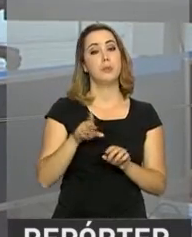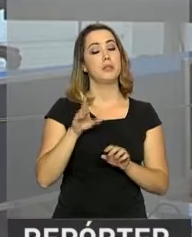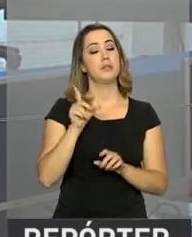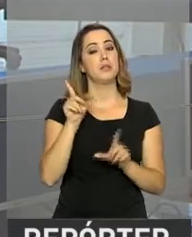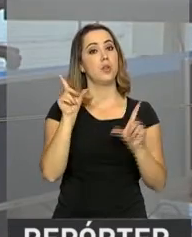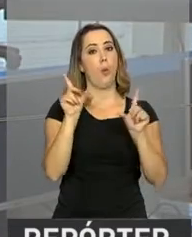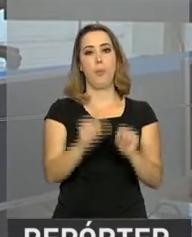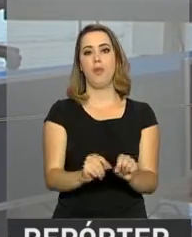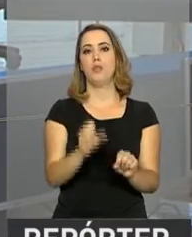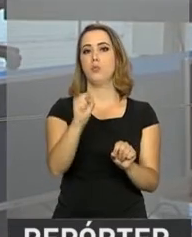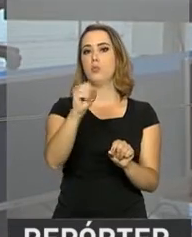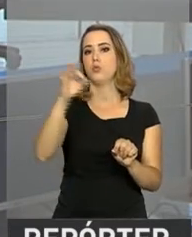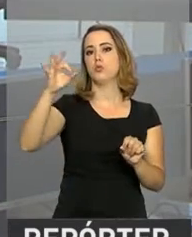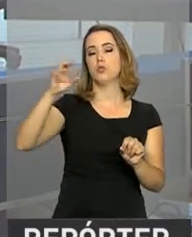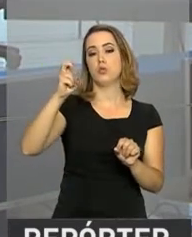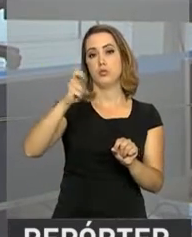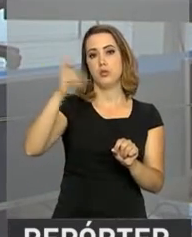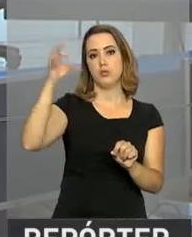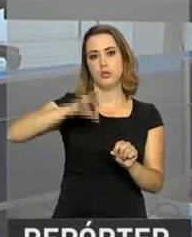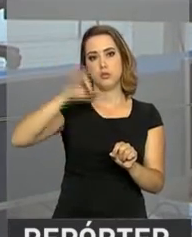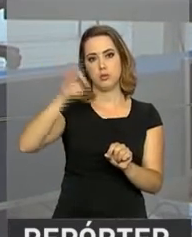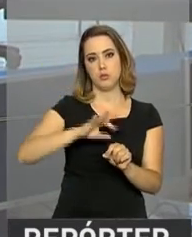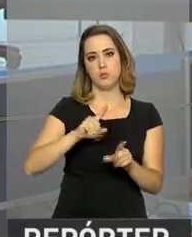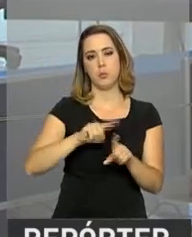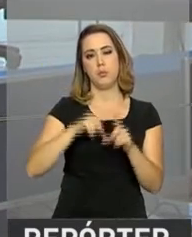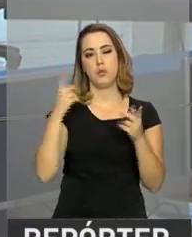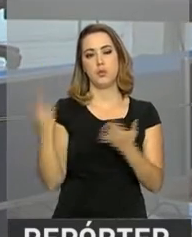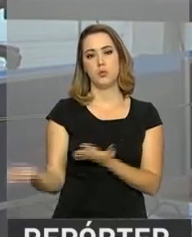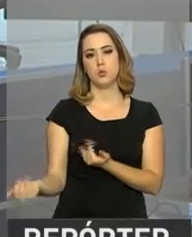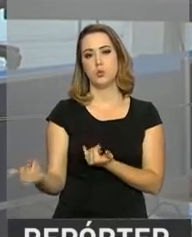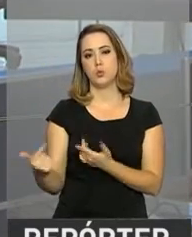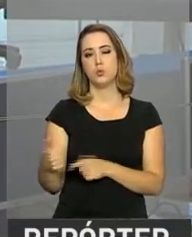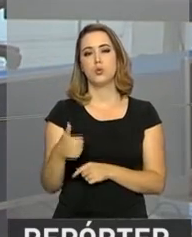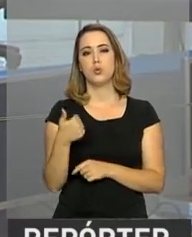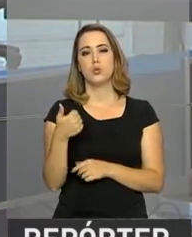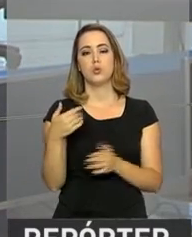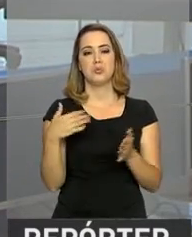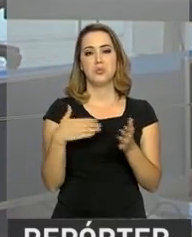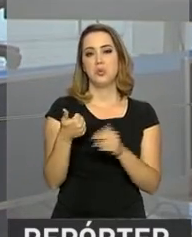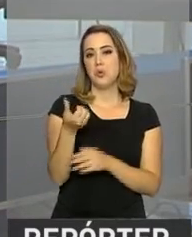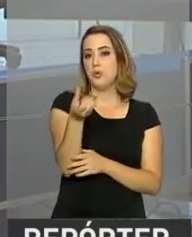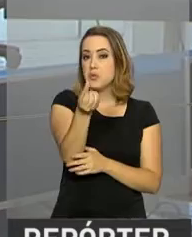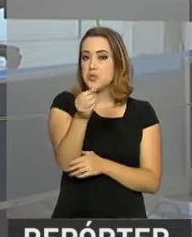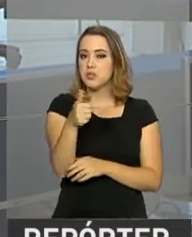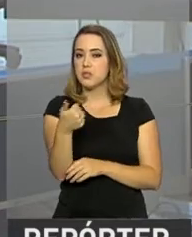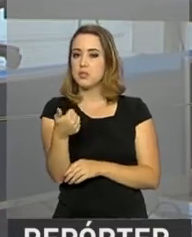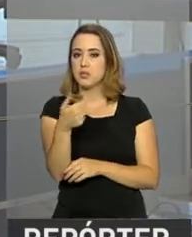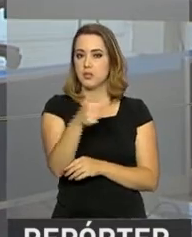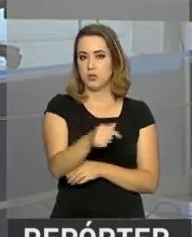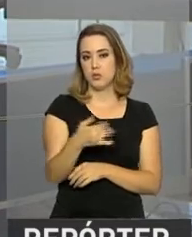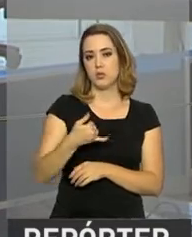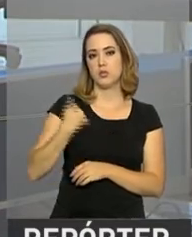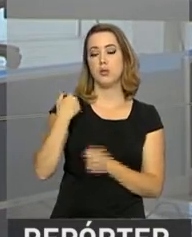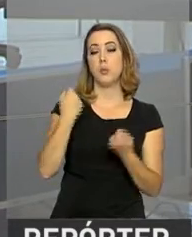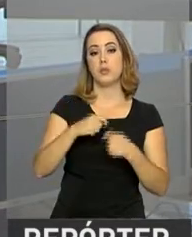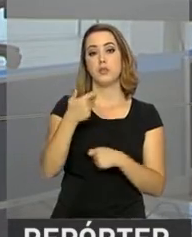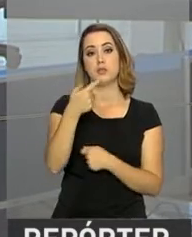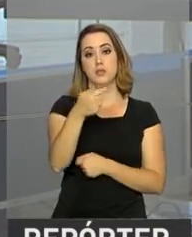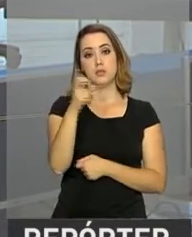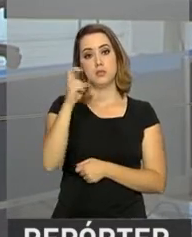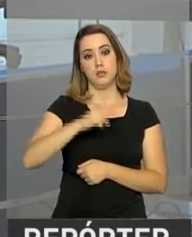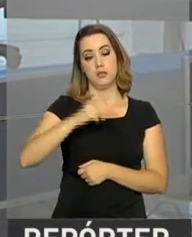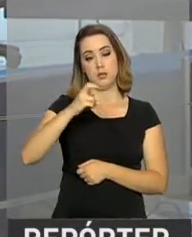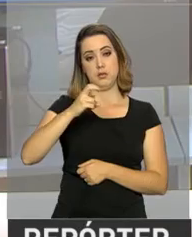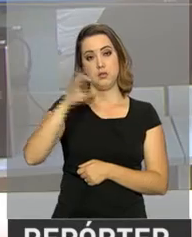de 85% já os jovens entre 16 e 17 anos devem ter freqüência de no mínimo 75%